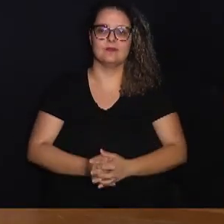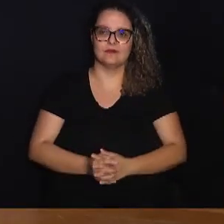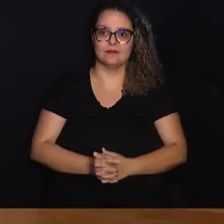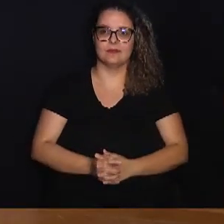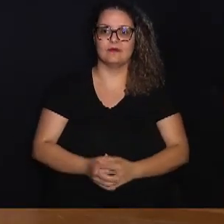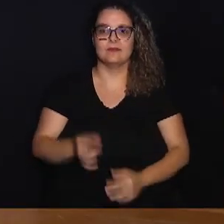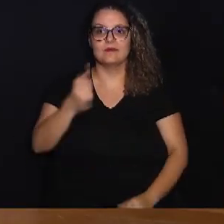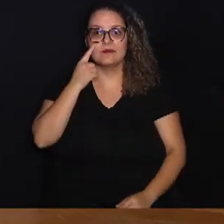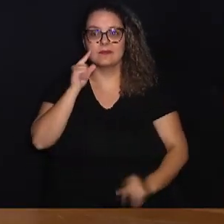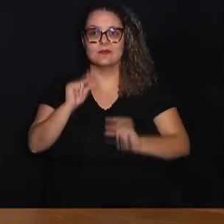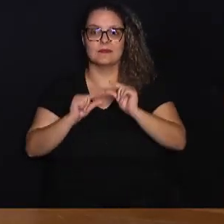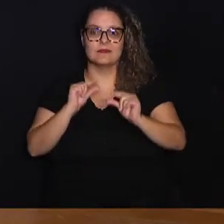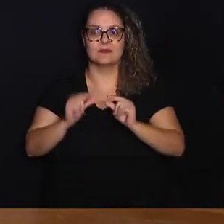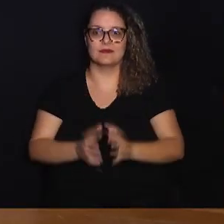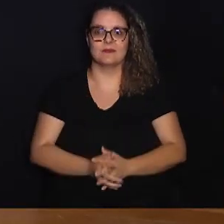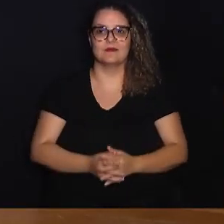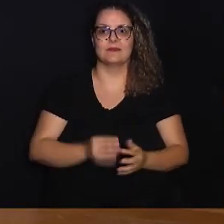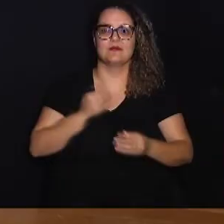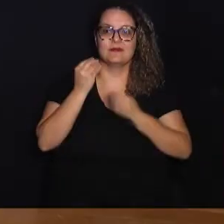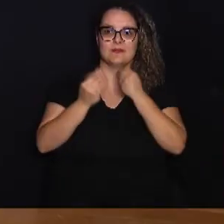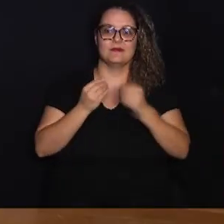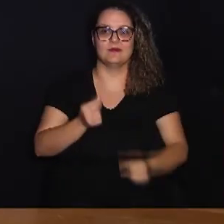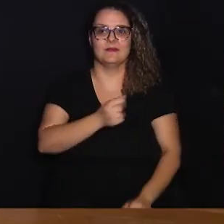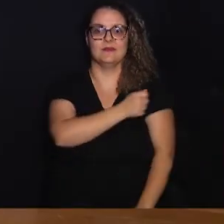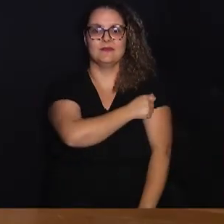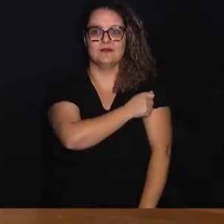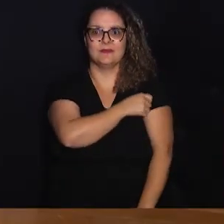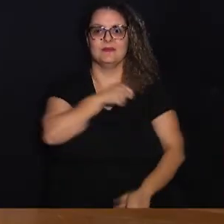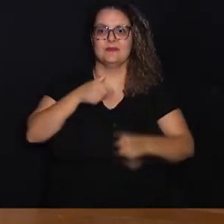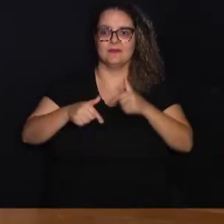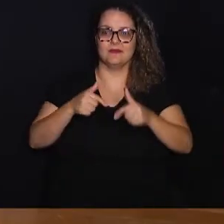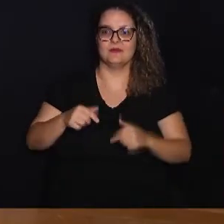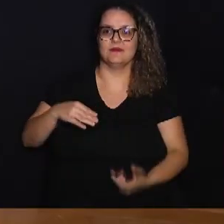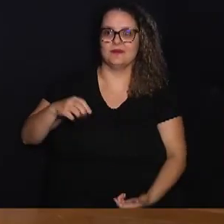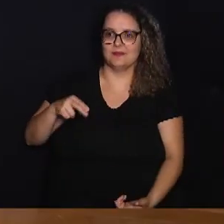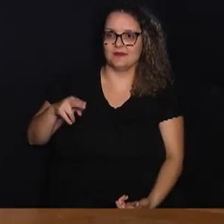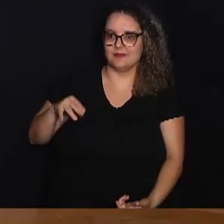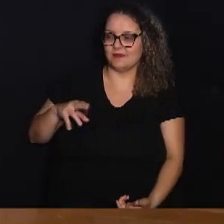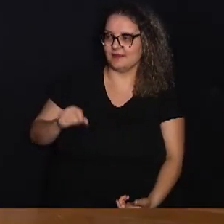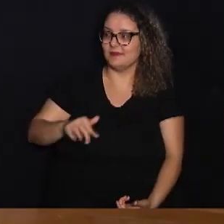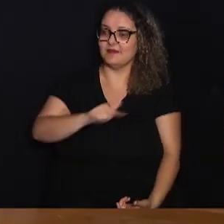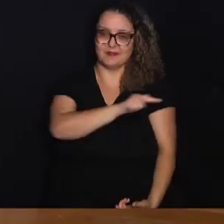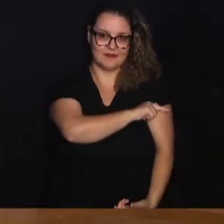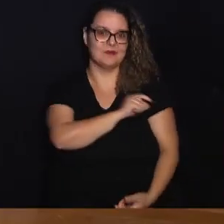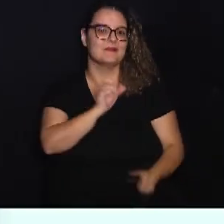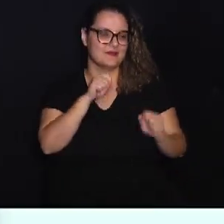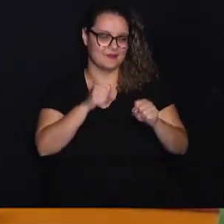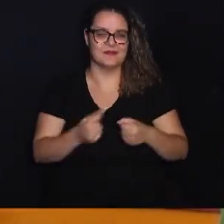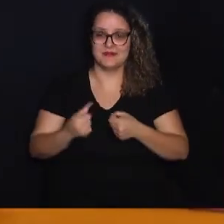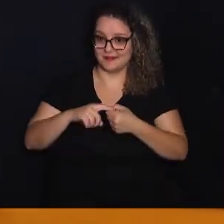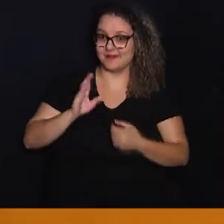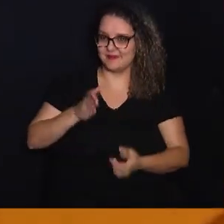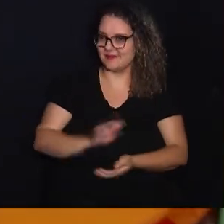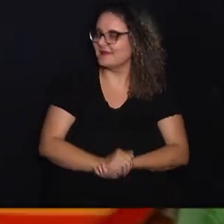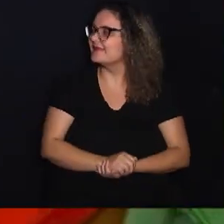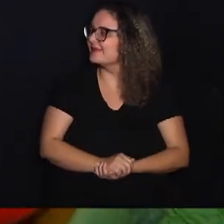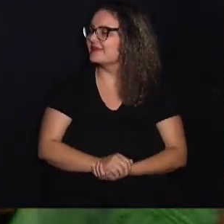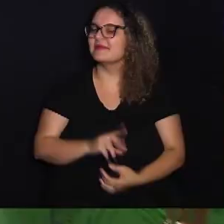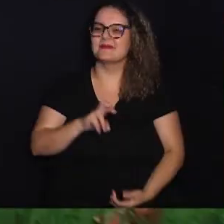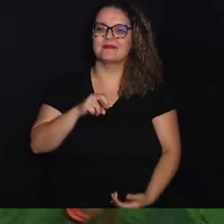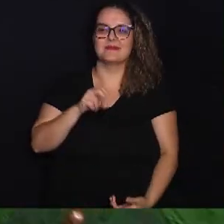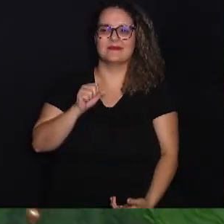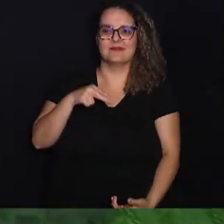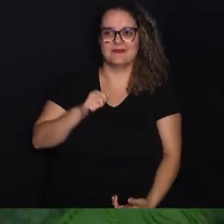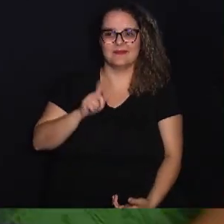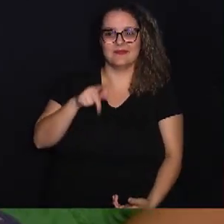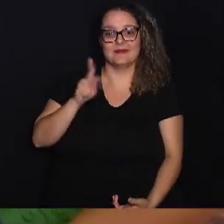ver um pouquinho agora como foi a aula de trabalhos manuais com o 7º ano. Isso. E a gente volta já. E a Rosana Bernardo é